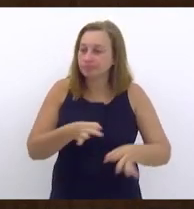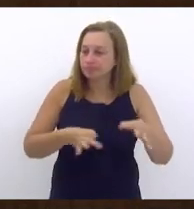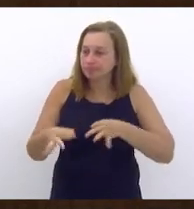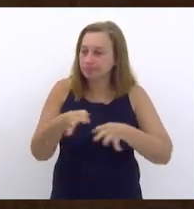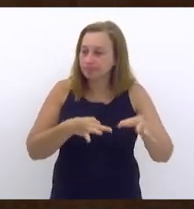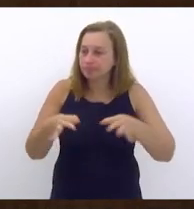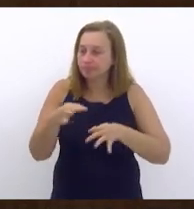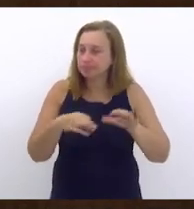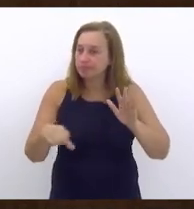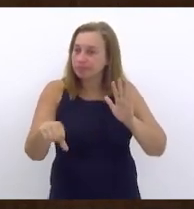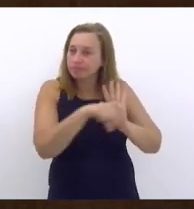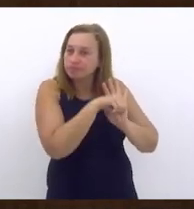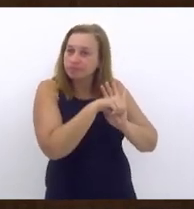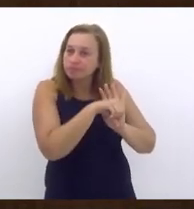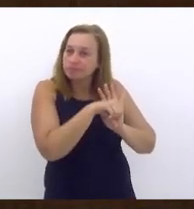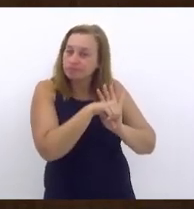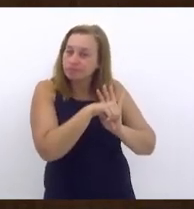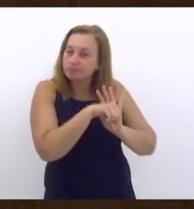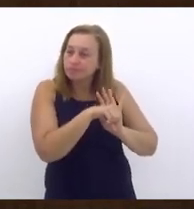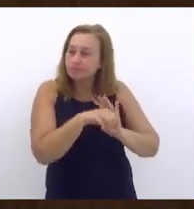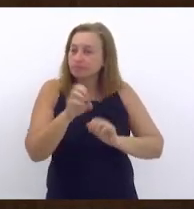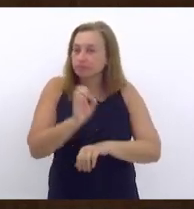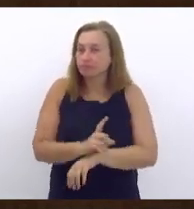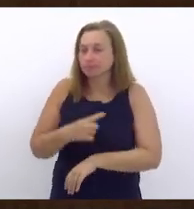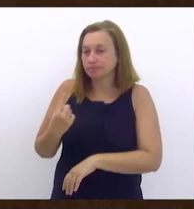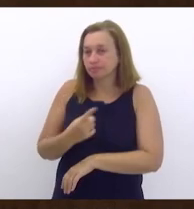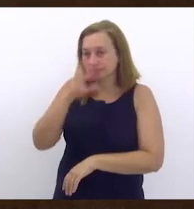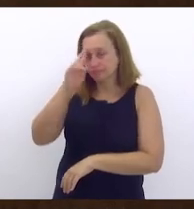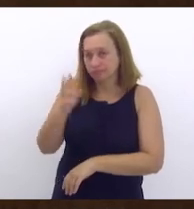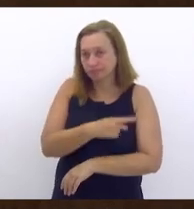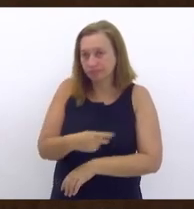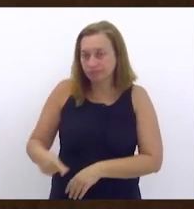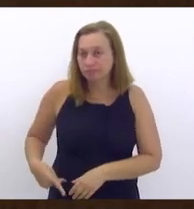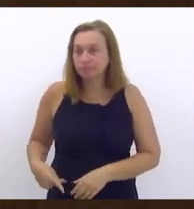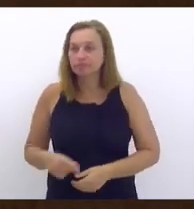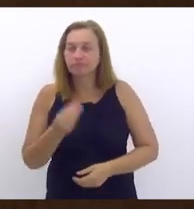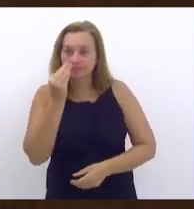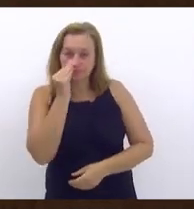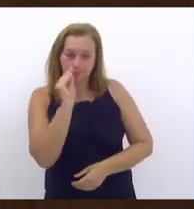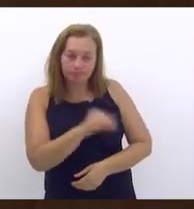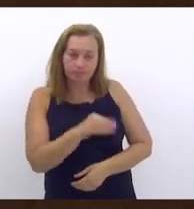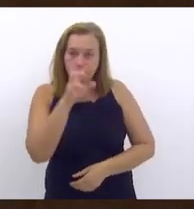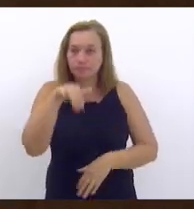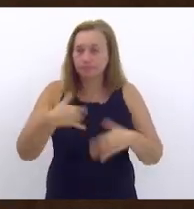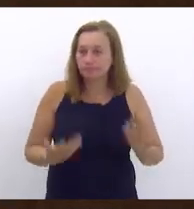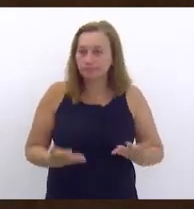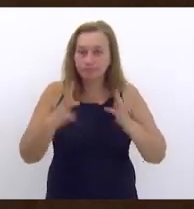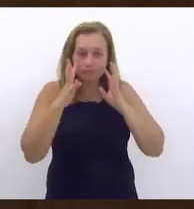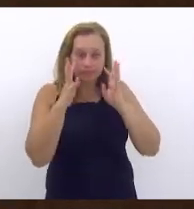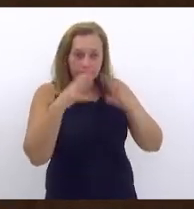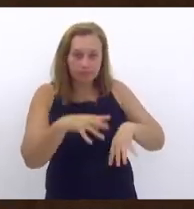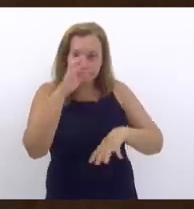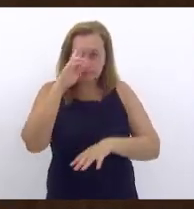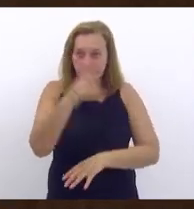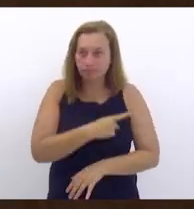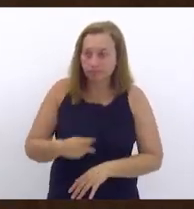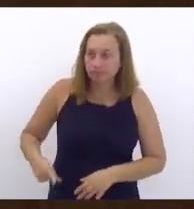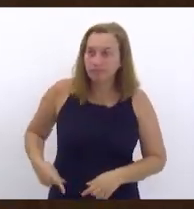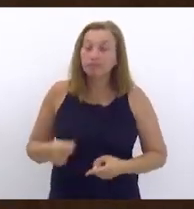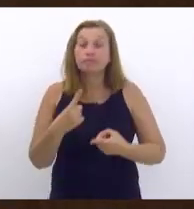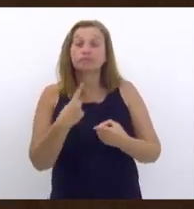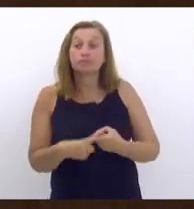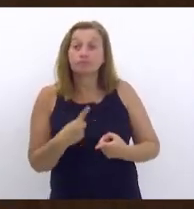organização criminosa que está instalada em nosso estado, presidente. É um verdadeiro descaso. E aí, presidente, eu peço atenção de Vossa Excelência,